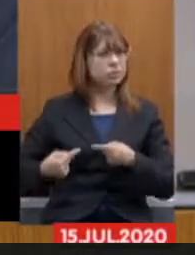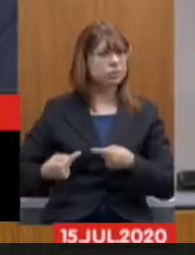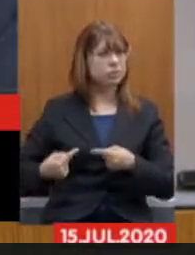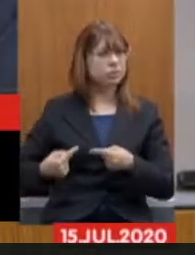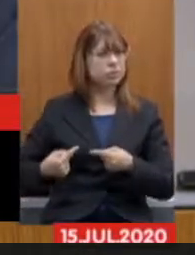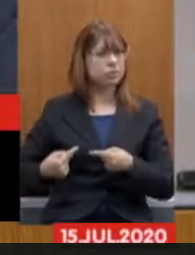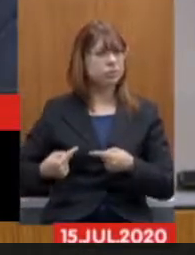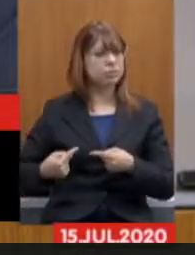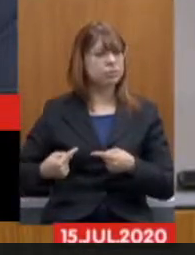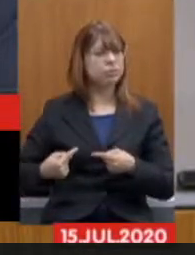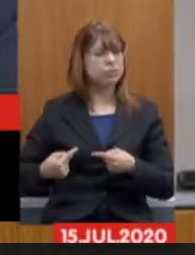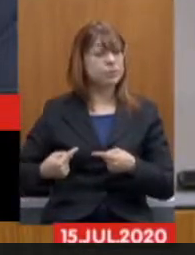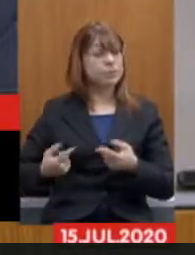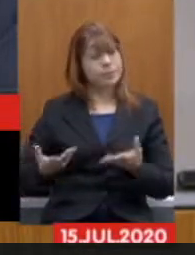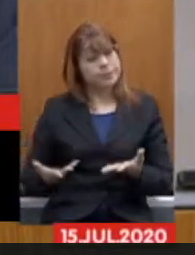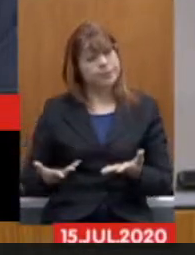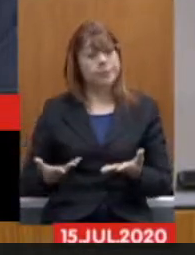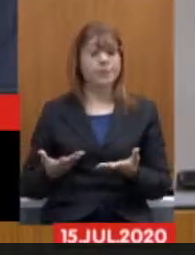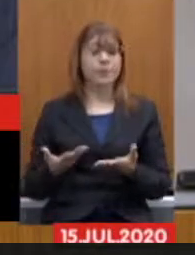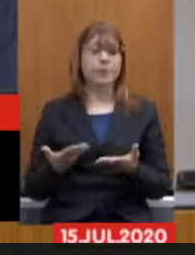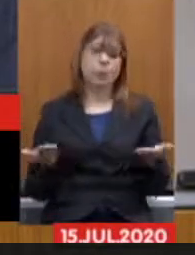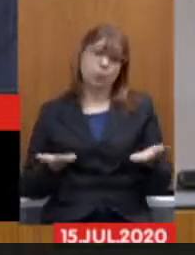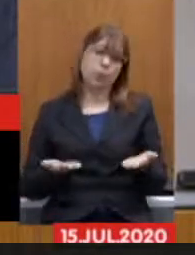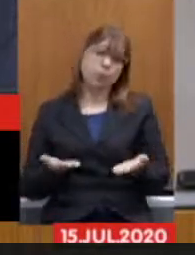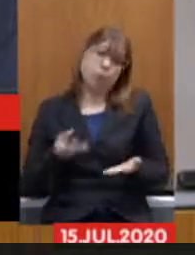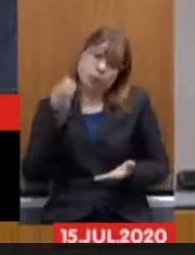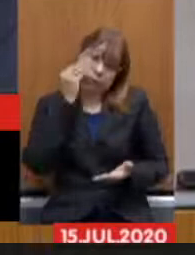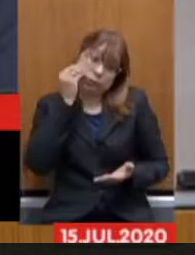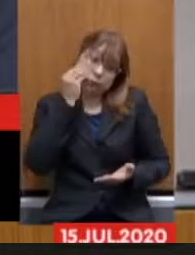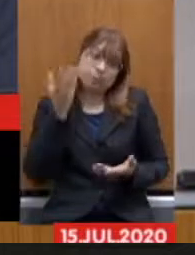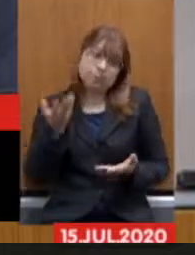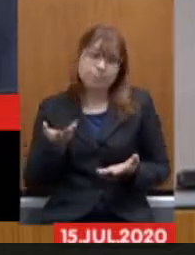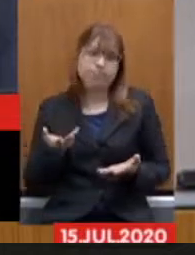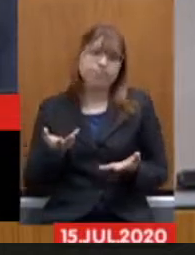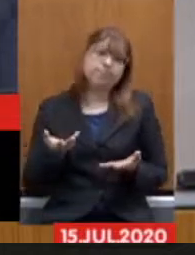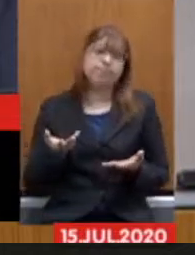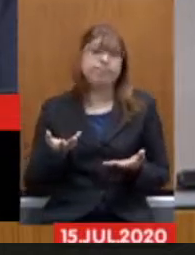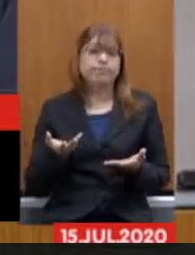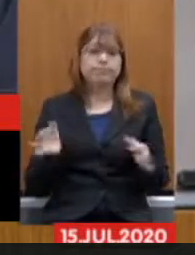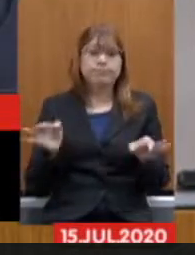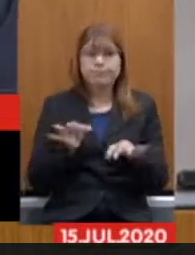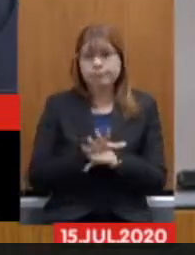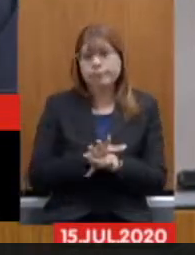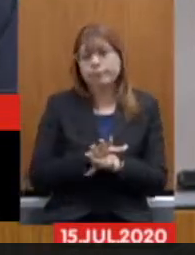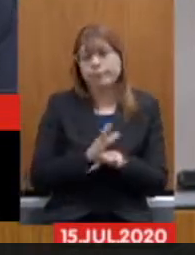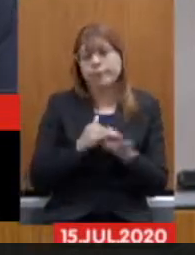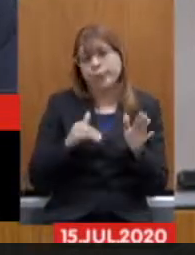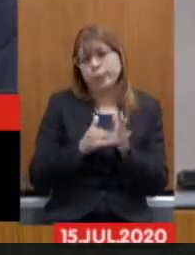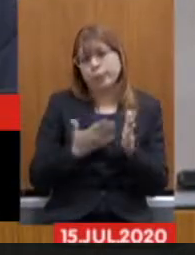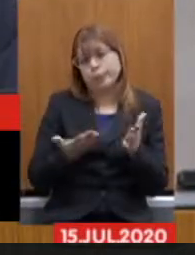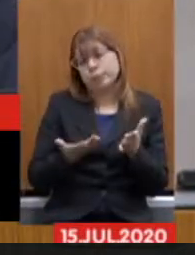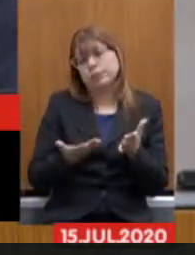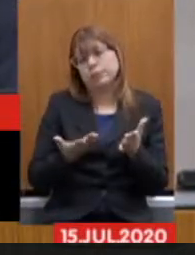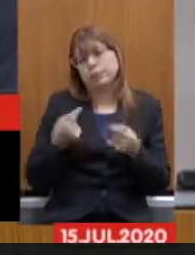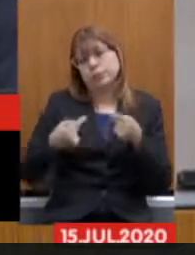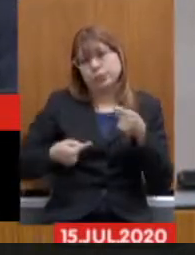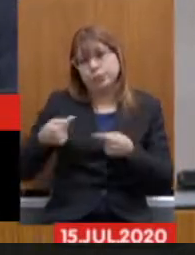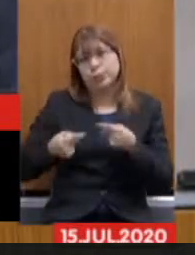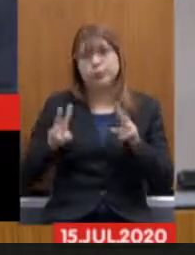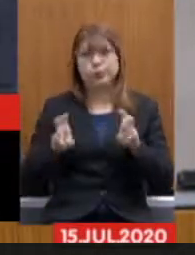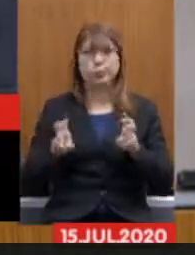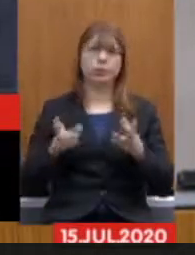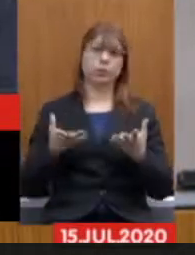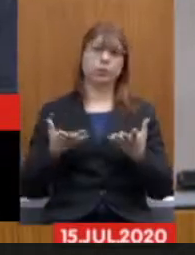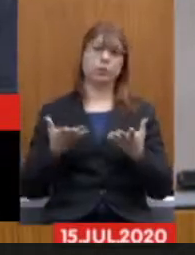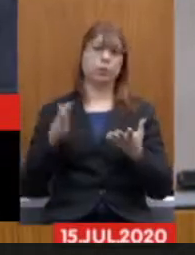a casa precisará fazer toda forma aqui hoje nós tentamos cumprir uma etapa dentro daquele que foi possível da discussão